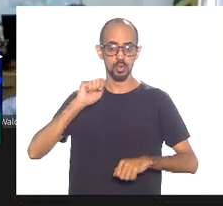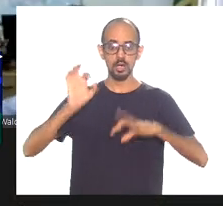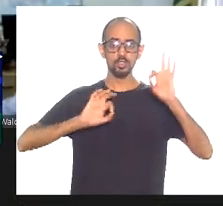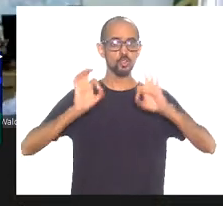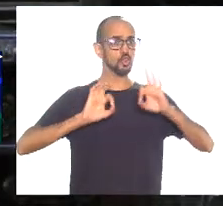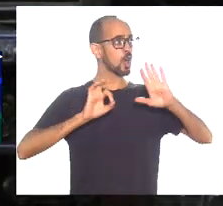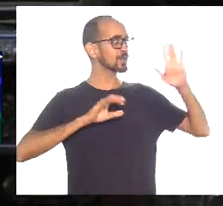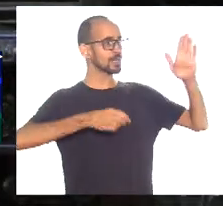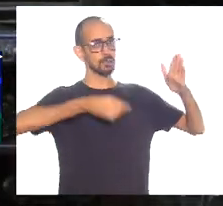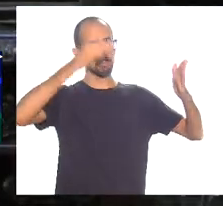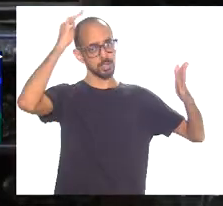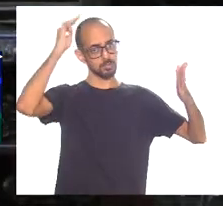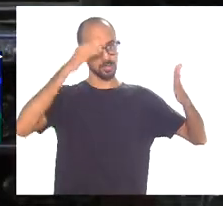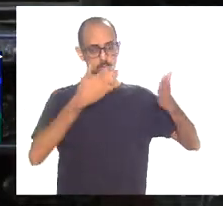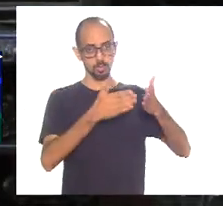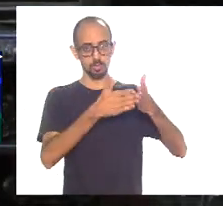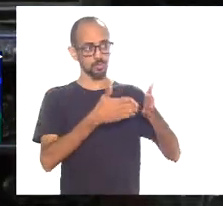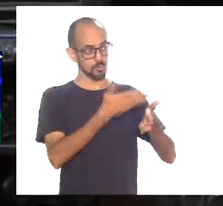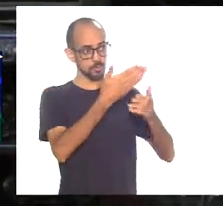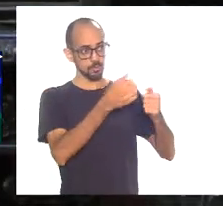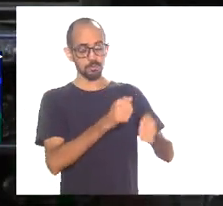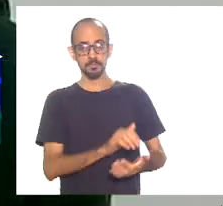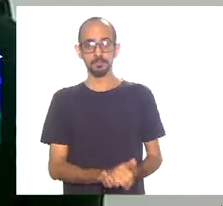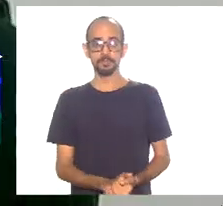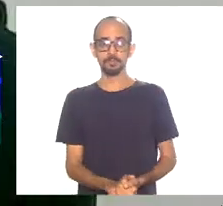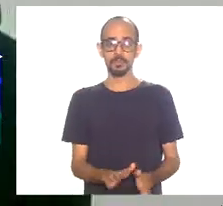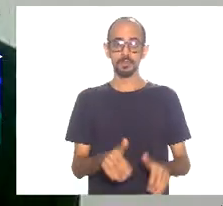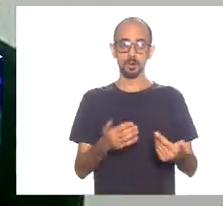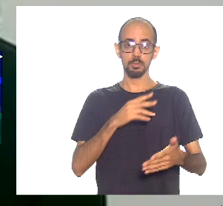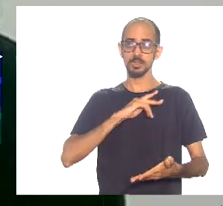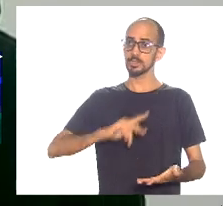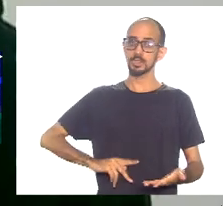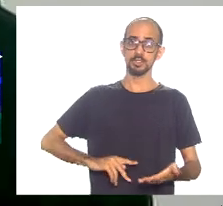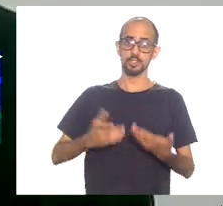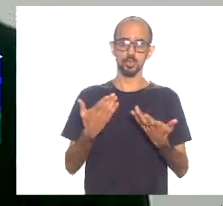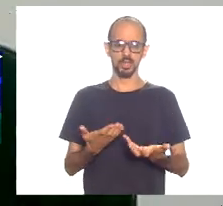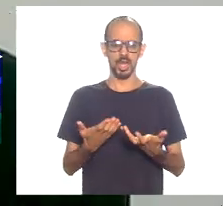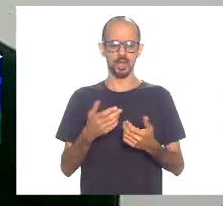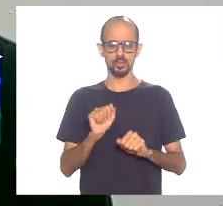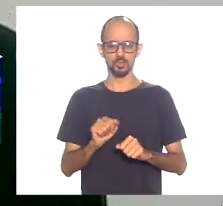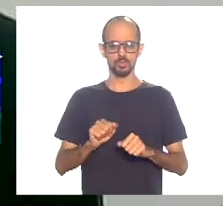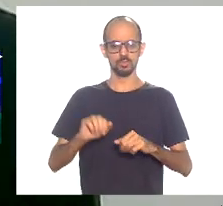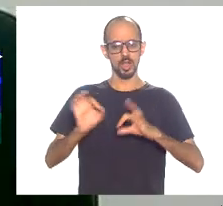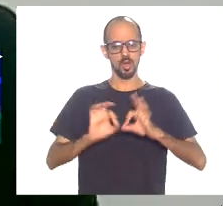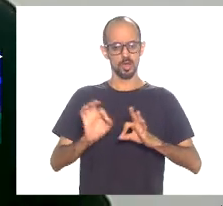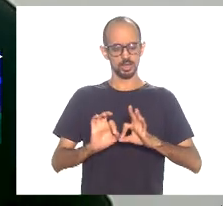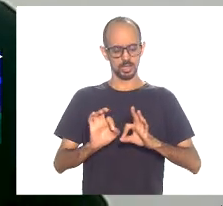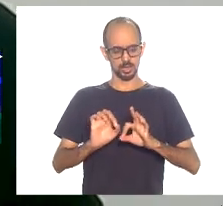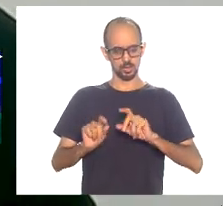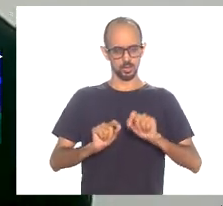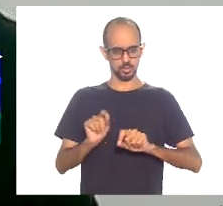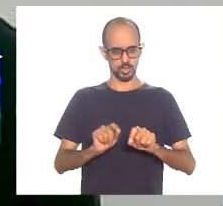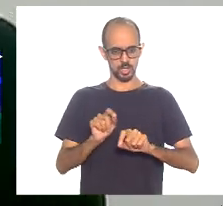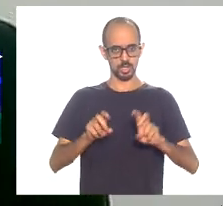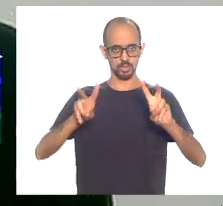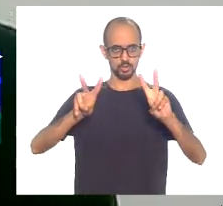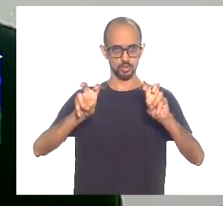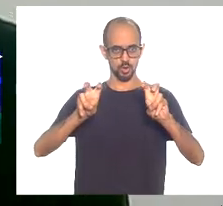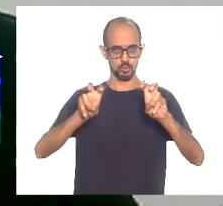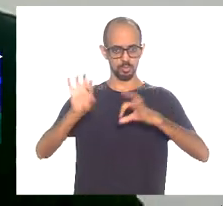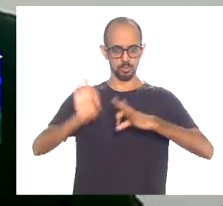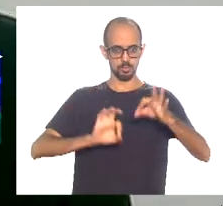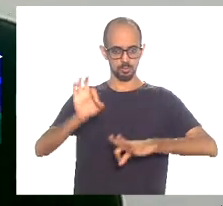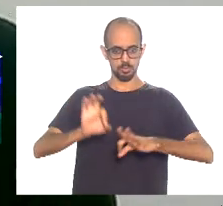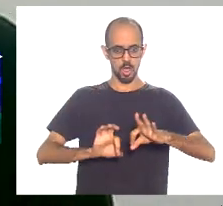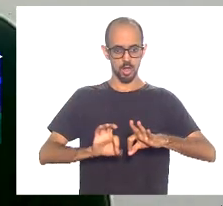ele tá do Márcio Pacheco Presidente eu gostei de fazer uma questão a respeito de um